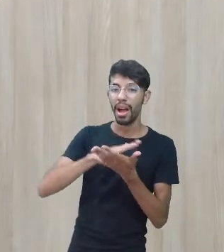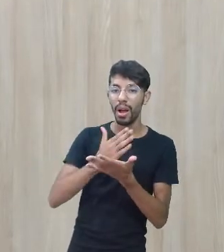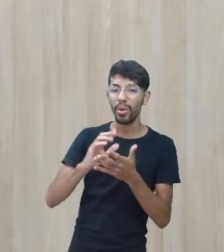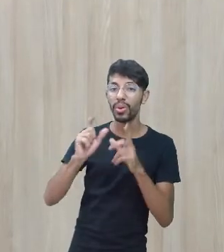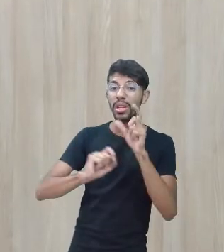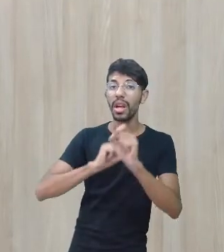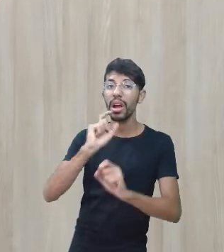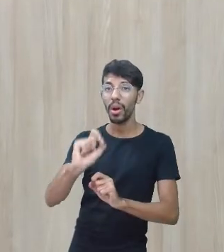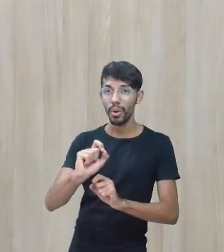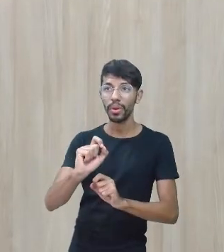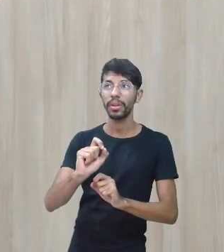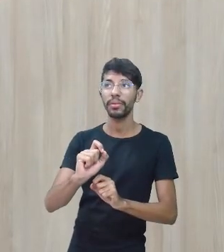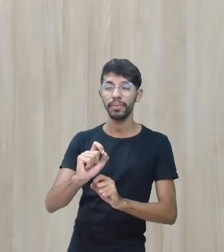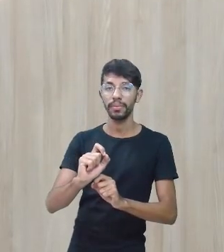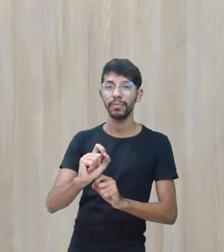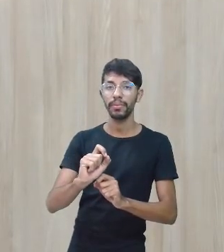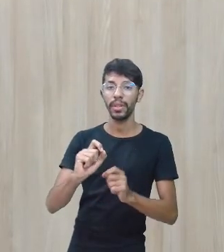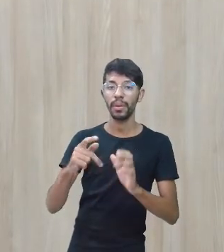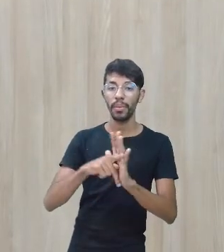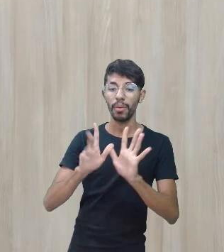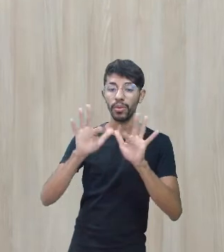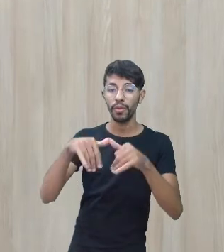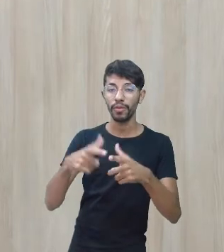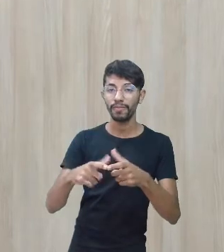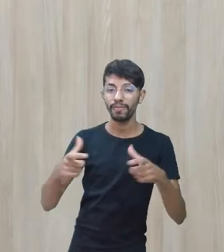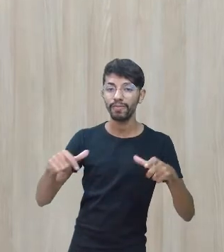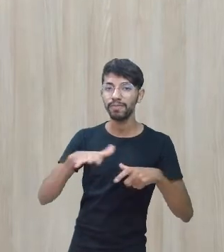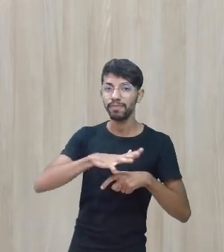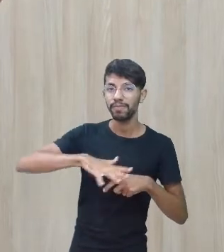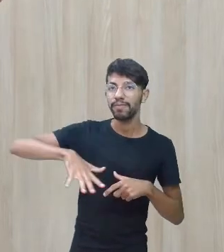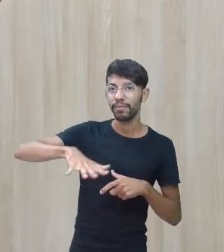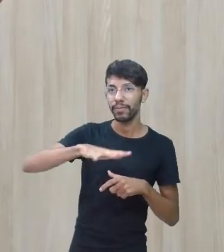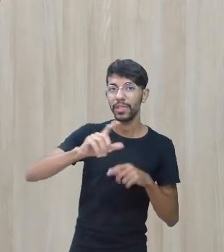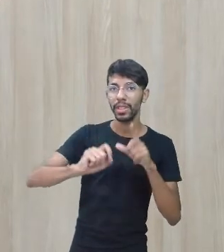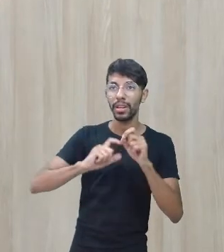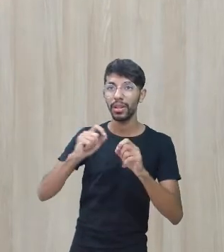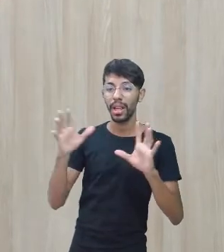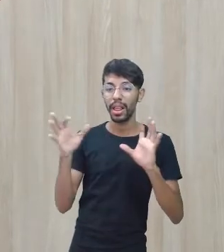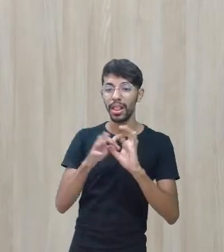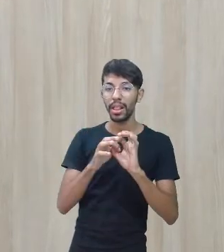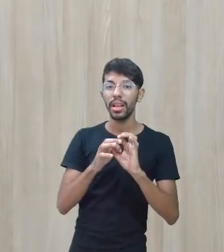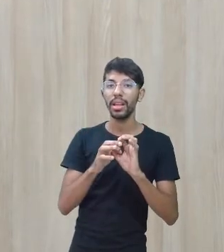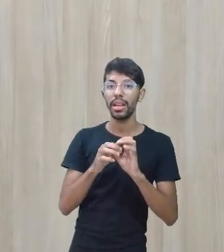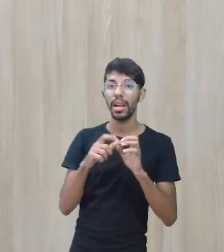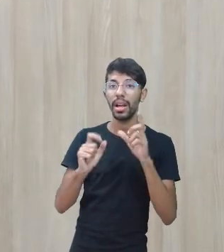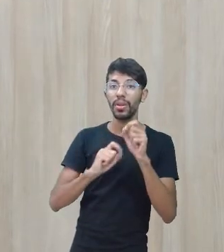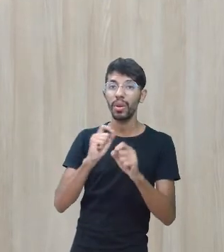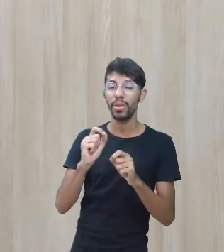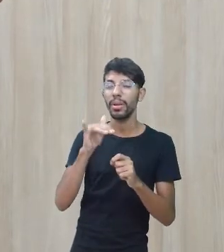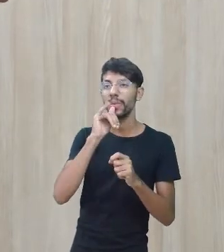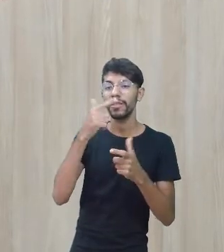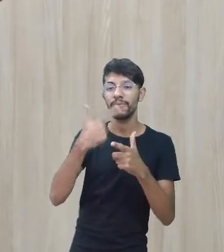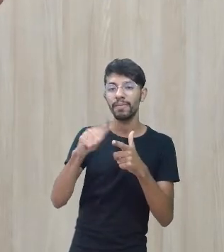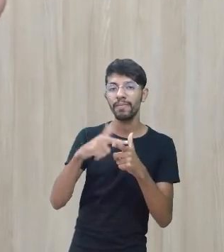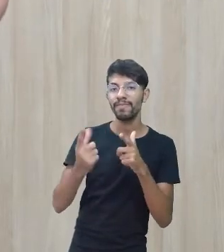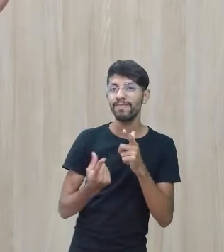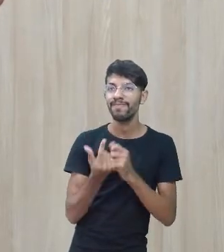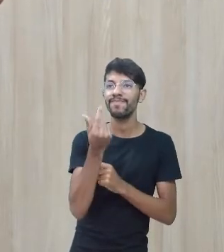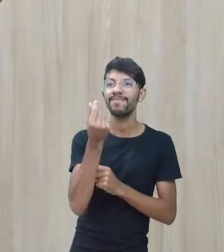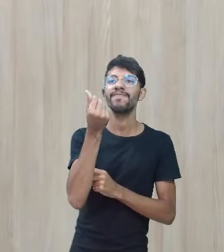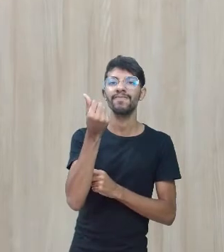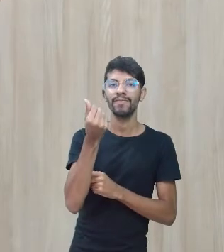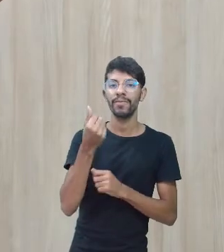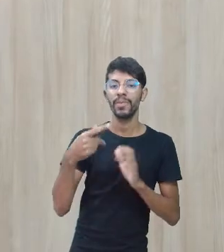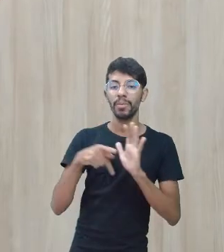do fim do expansionismo territorial vai levar a uma crise econômica, uma crise dessa